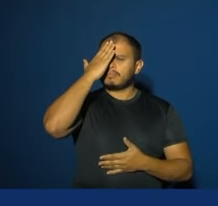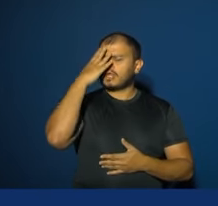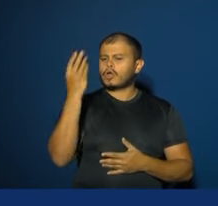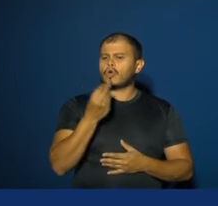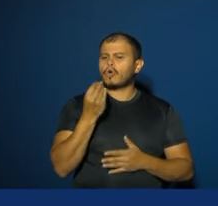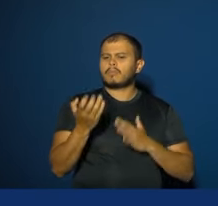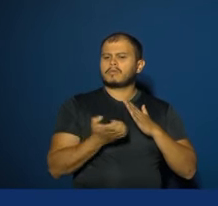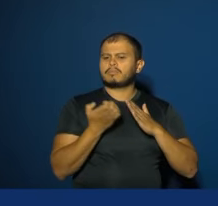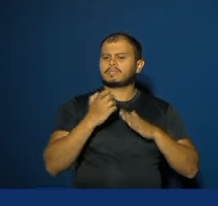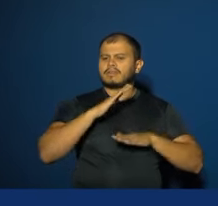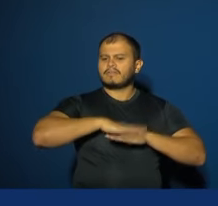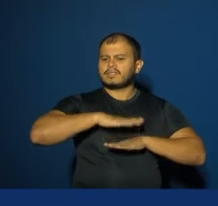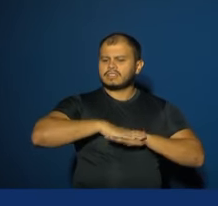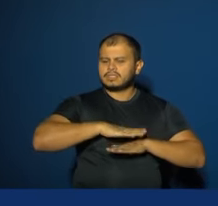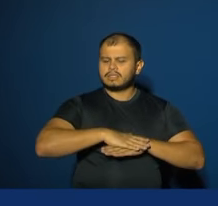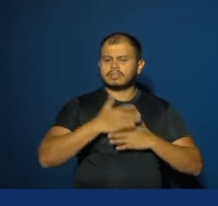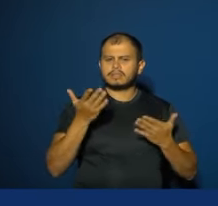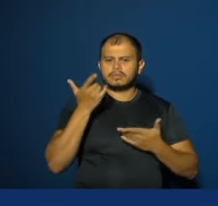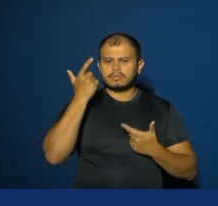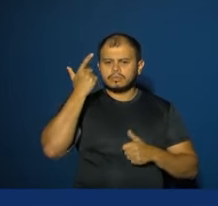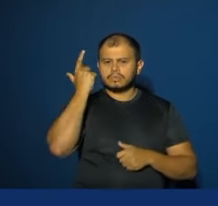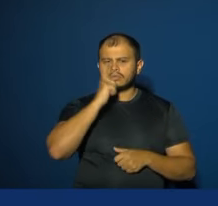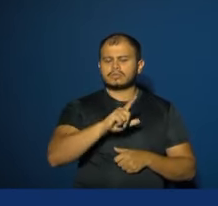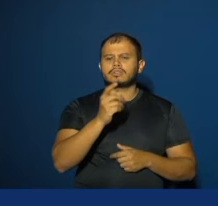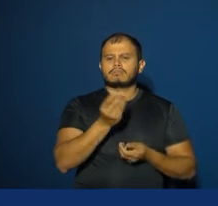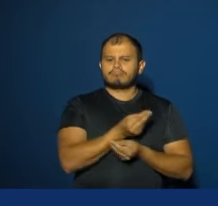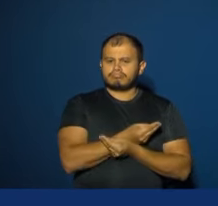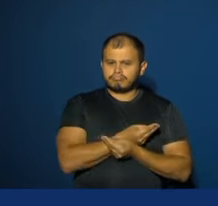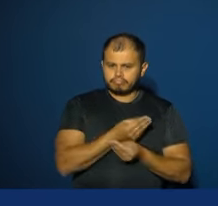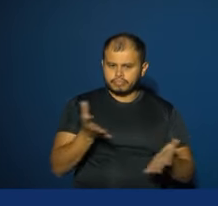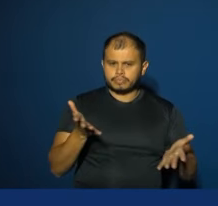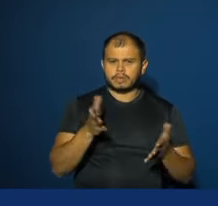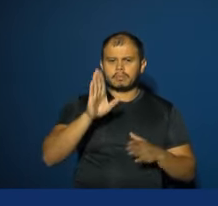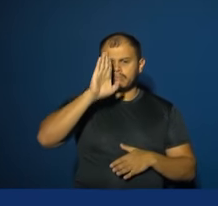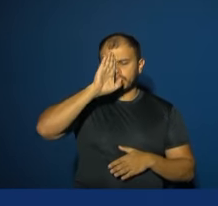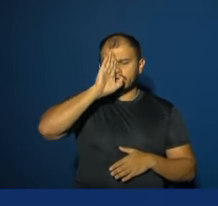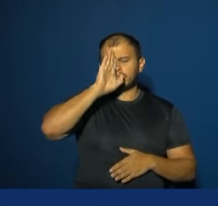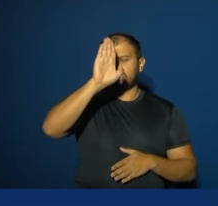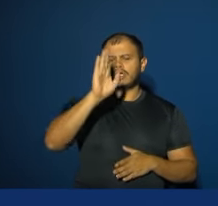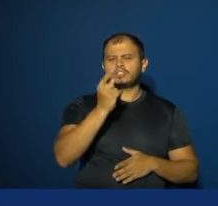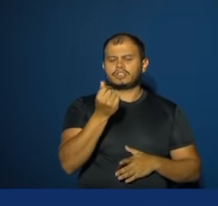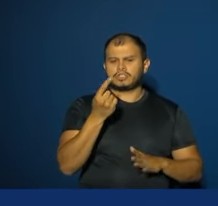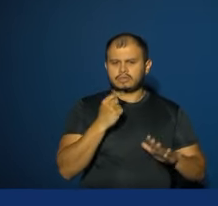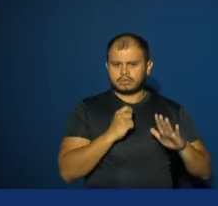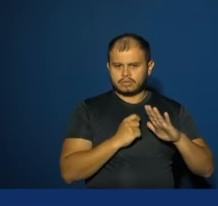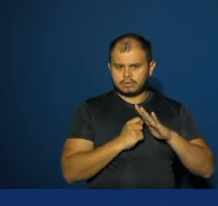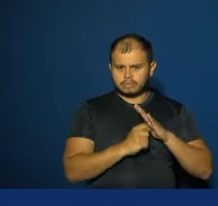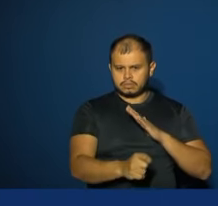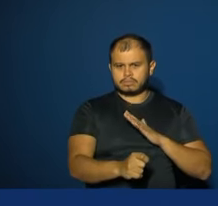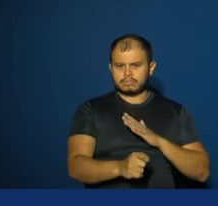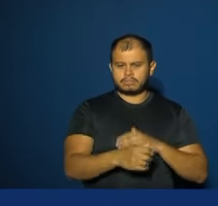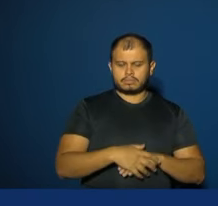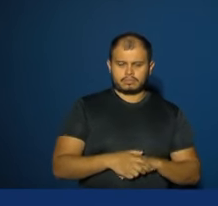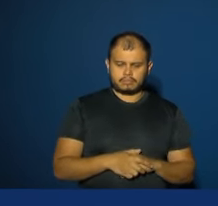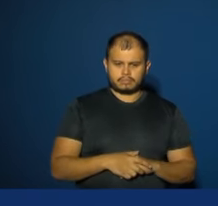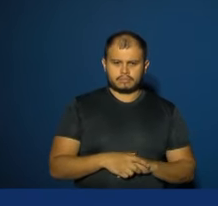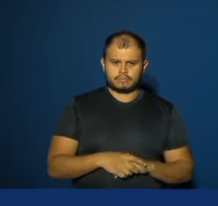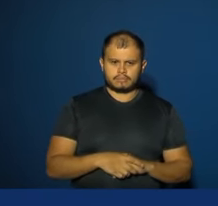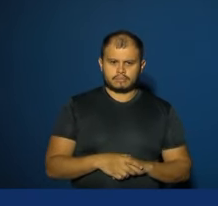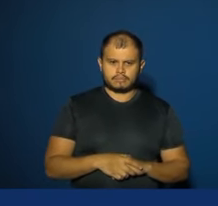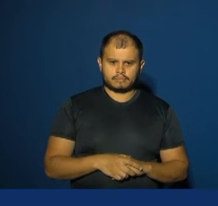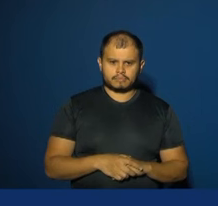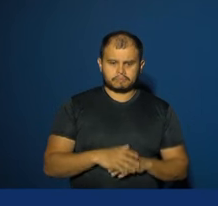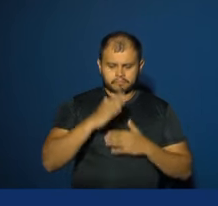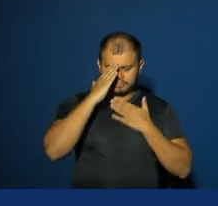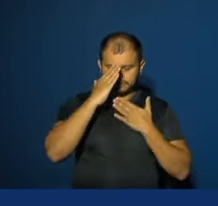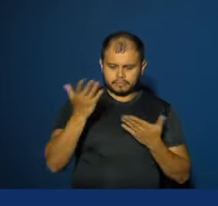que a empresa tá fazendo para entregar esse plano de capex prioridades de investimentos pros ano puder nos atualizar seria bem interessante